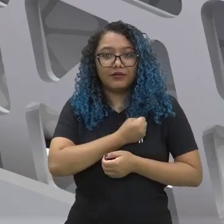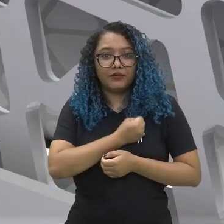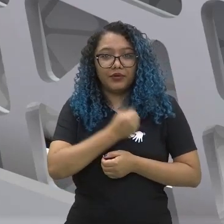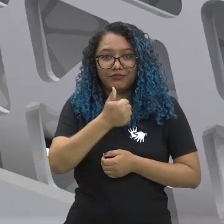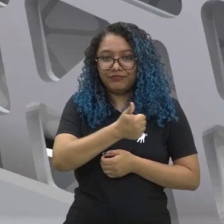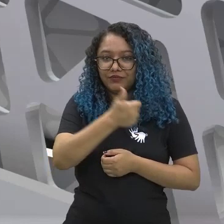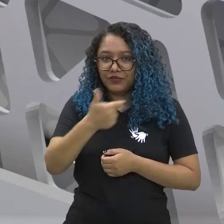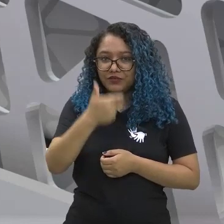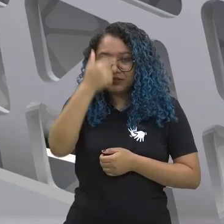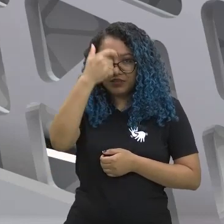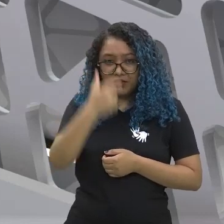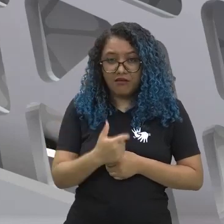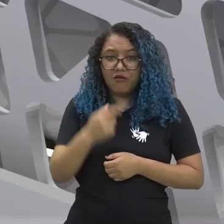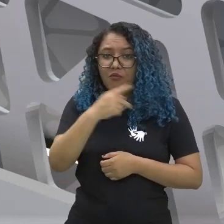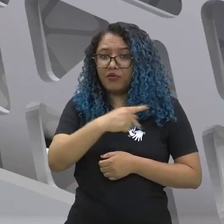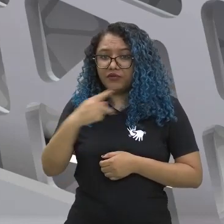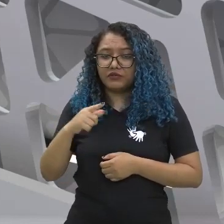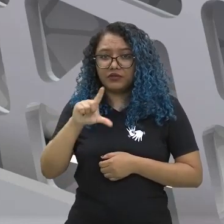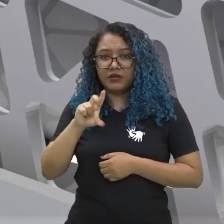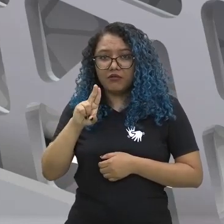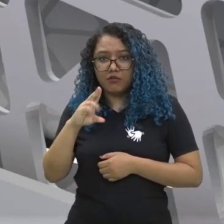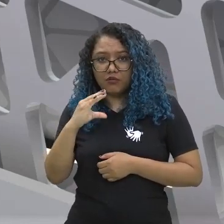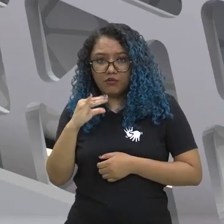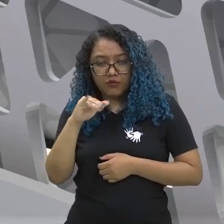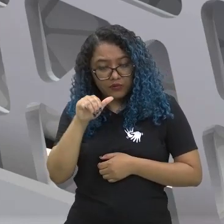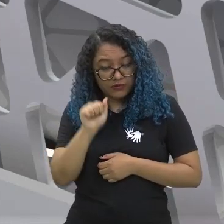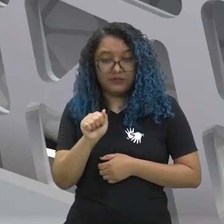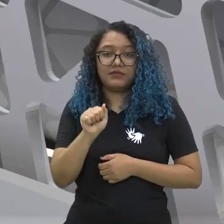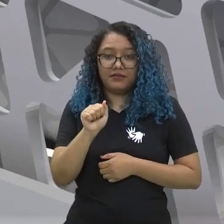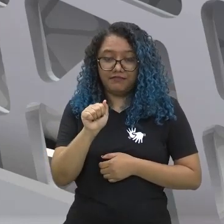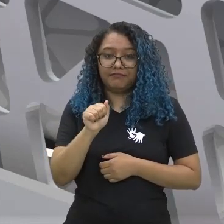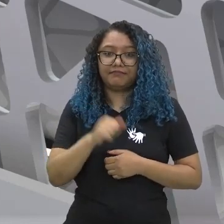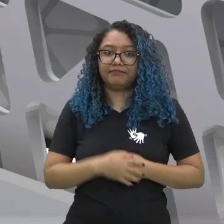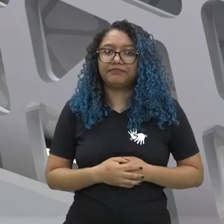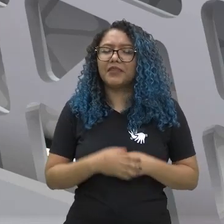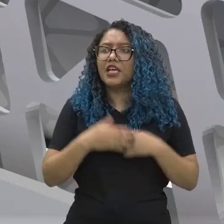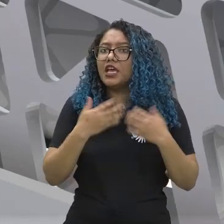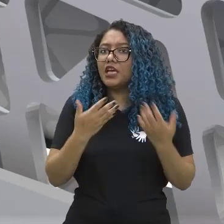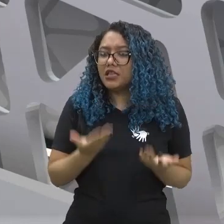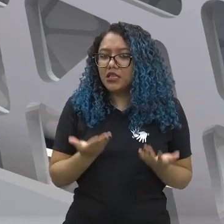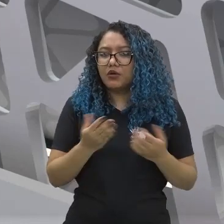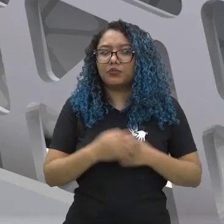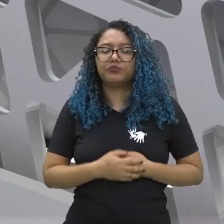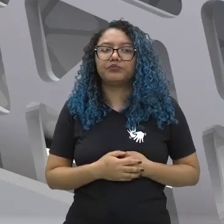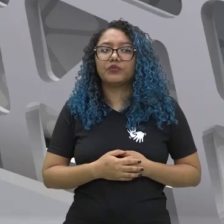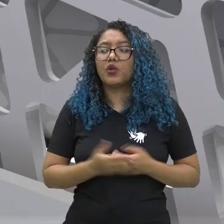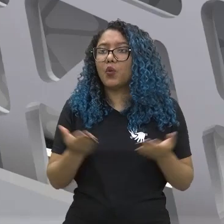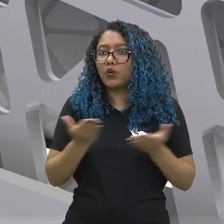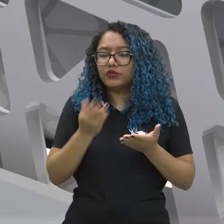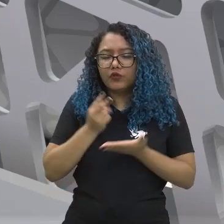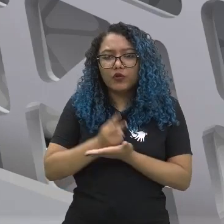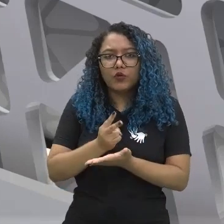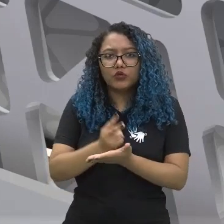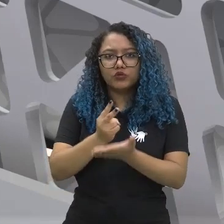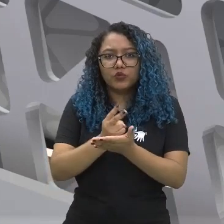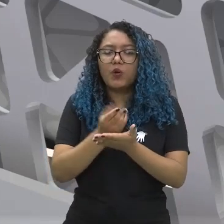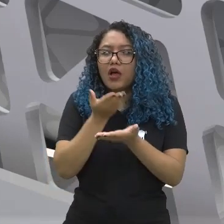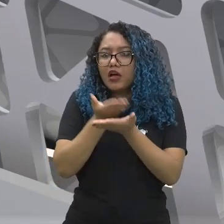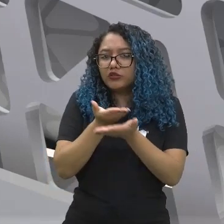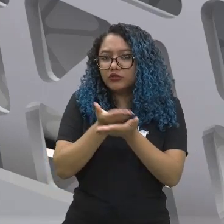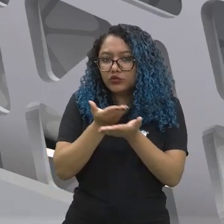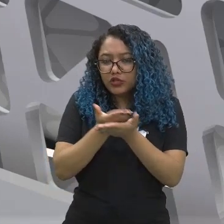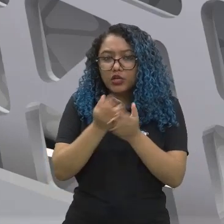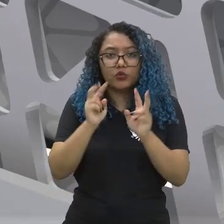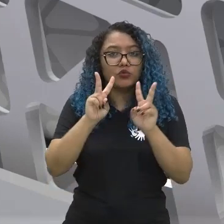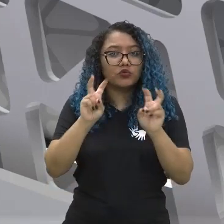Eu sou a professora Lúcia Clemeci. Gente, nós vamos continuar hoje falando sobre as